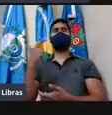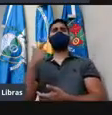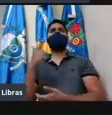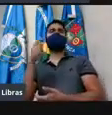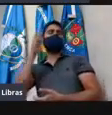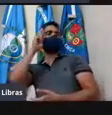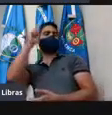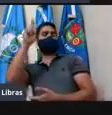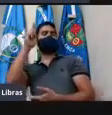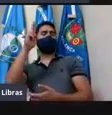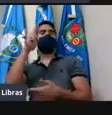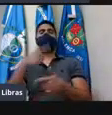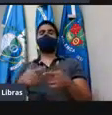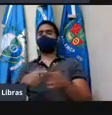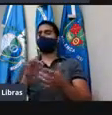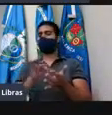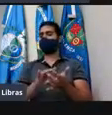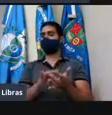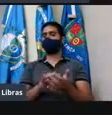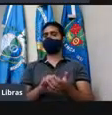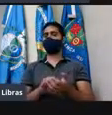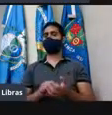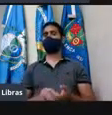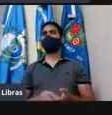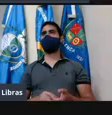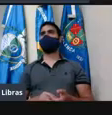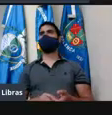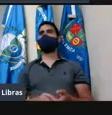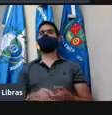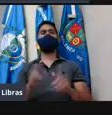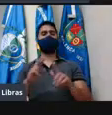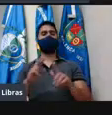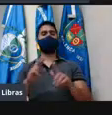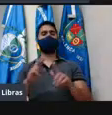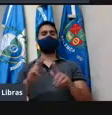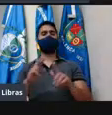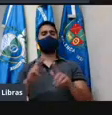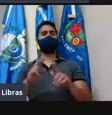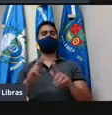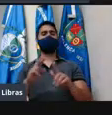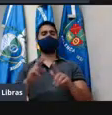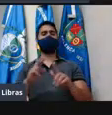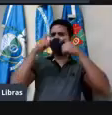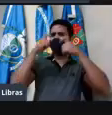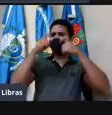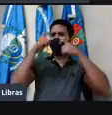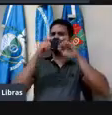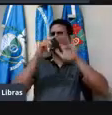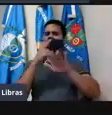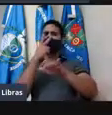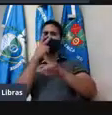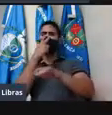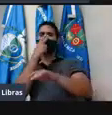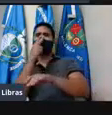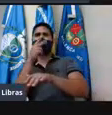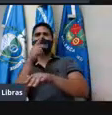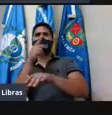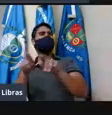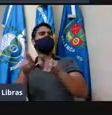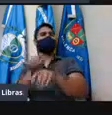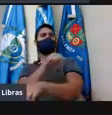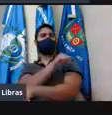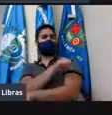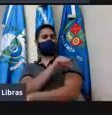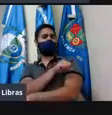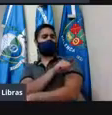da situação. Então, isso aí é preocupante, mas parece que até o Rio de Janeiro,